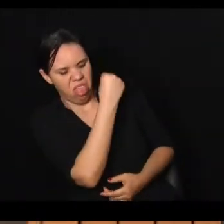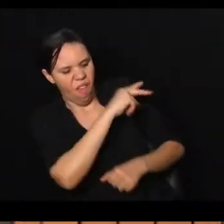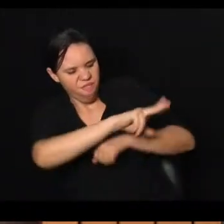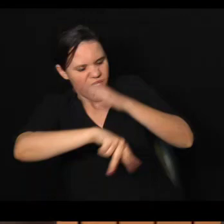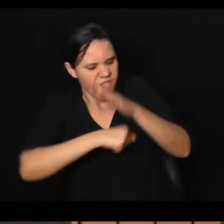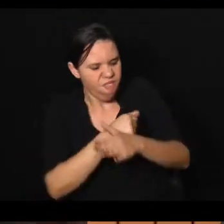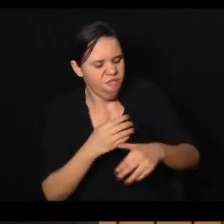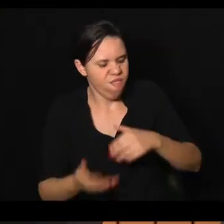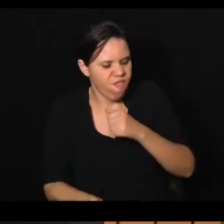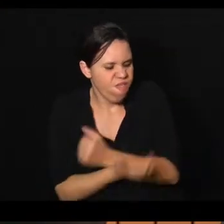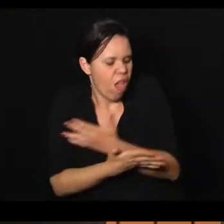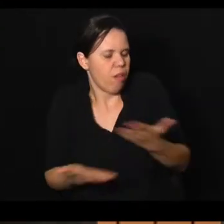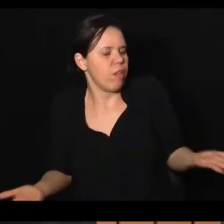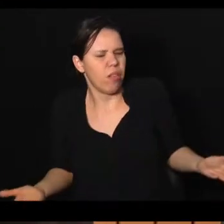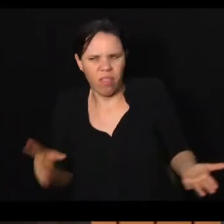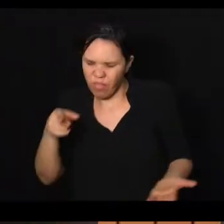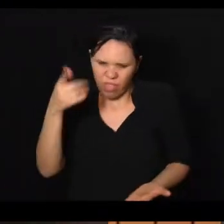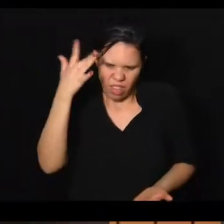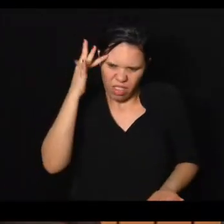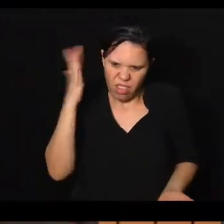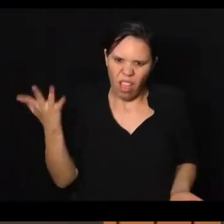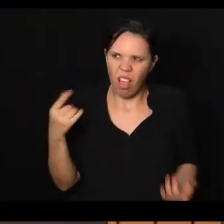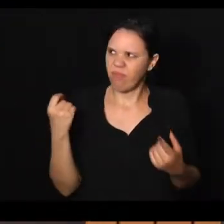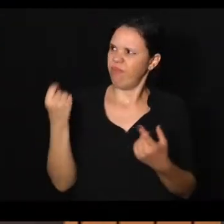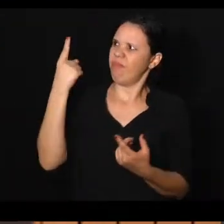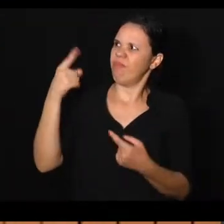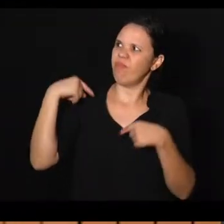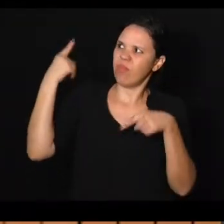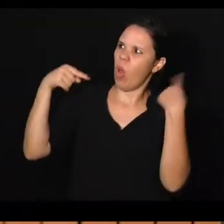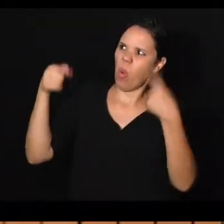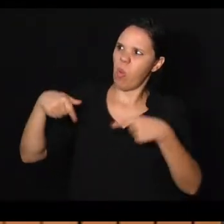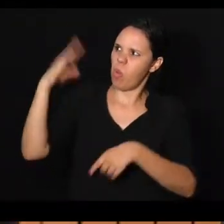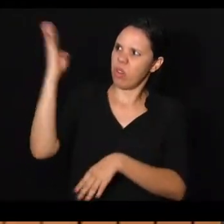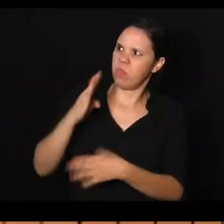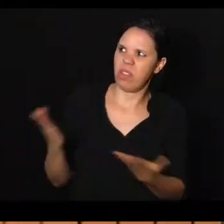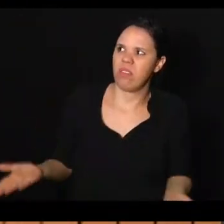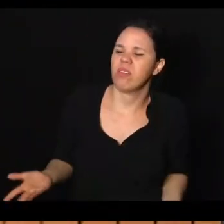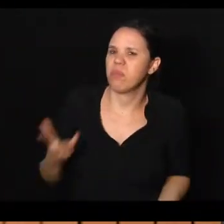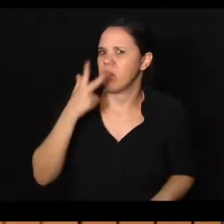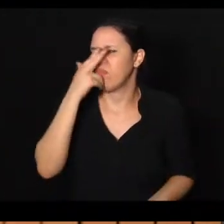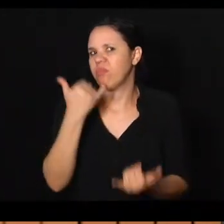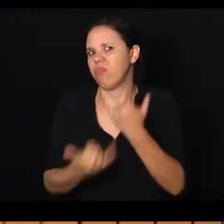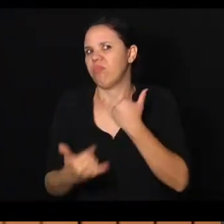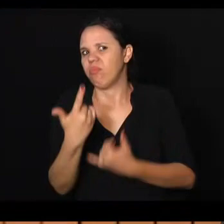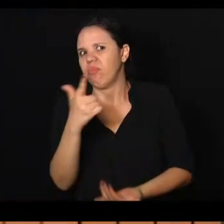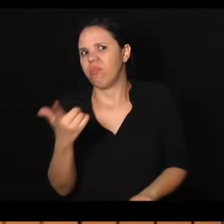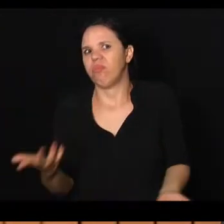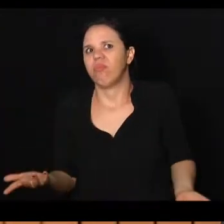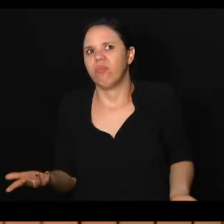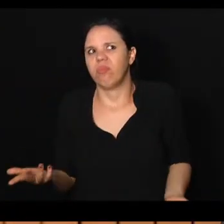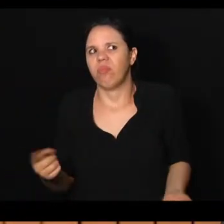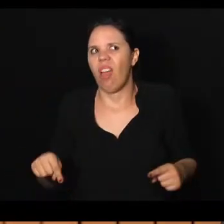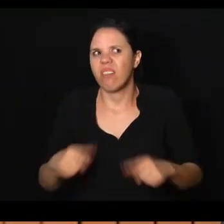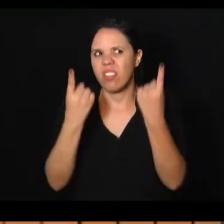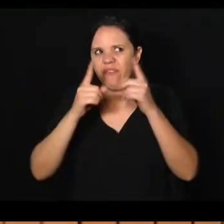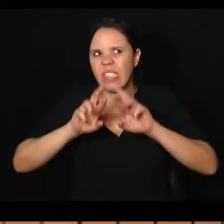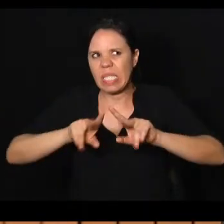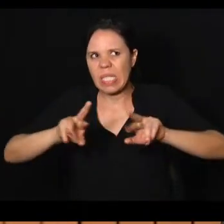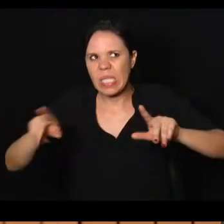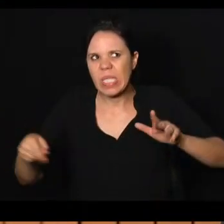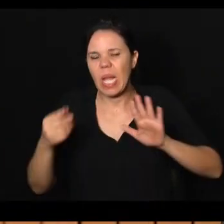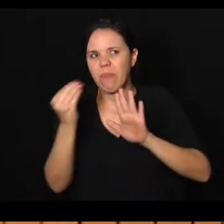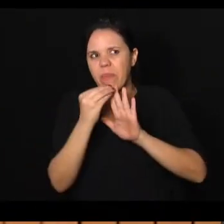trapaceira. Consegue entender a loucura que está essa nação? Consegue entender quantos desafios nós